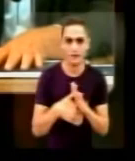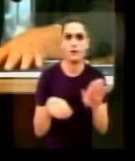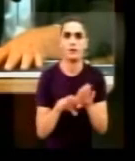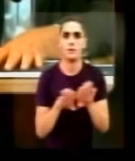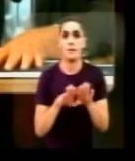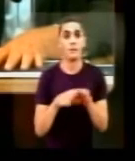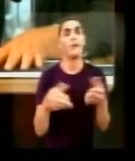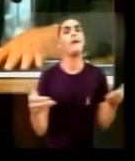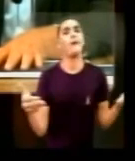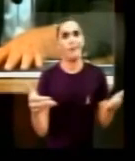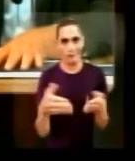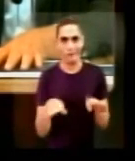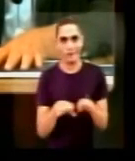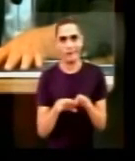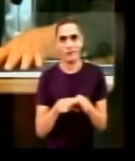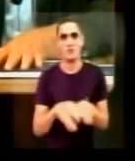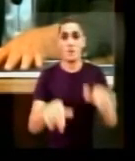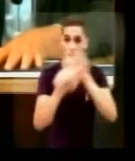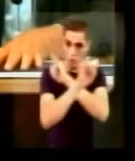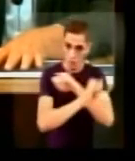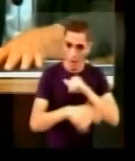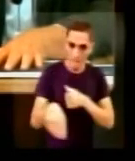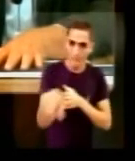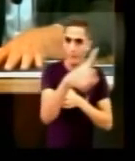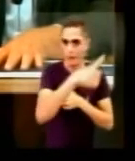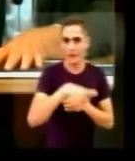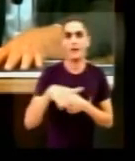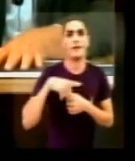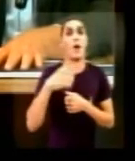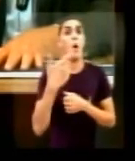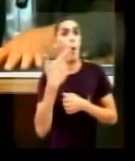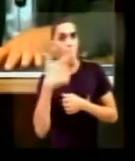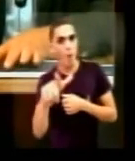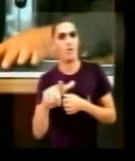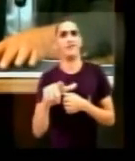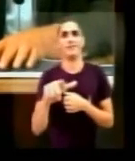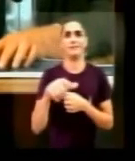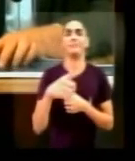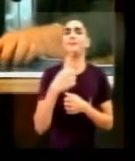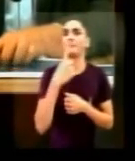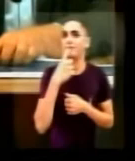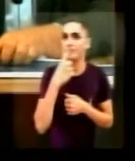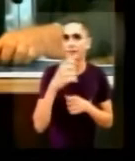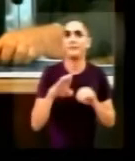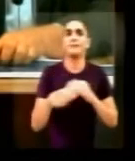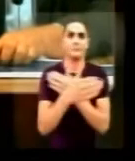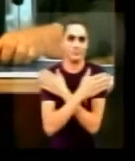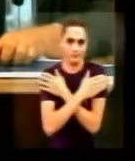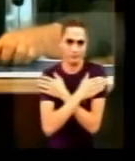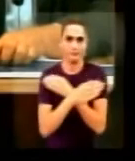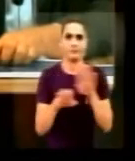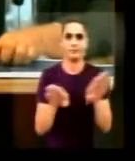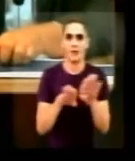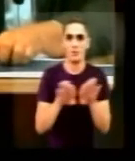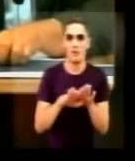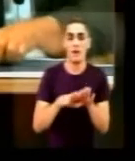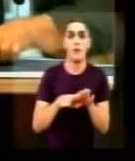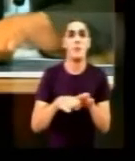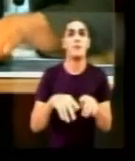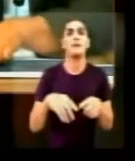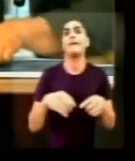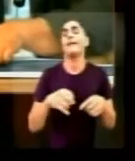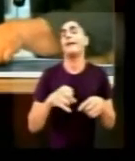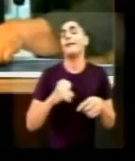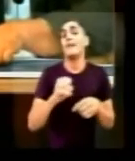feriado prolongado. E se as regras não forem obedecidas, o que vai acontecer? Vai